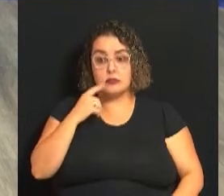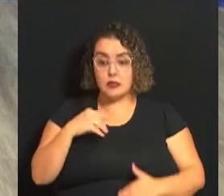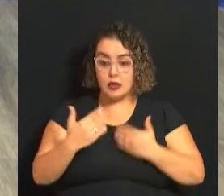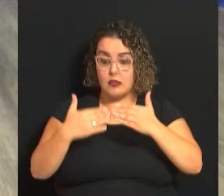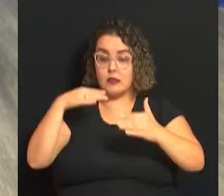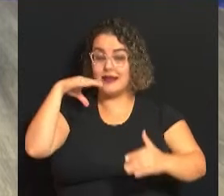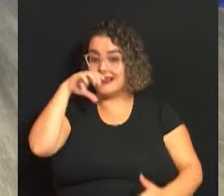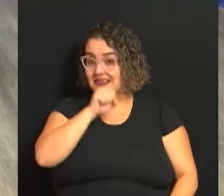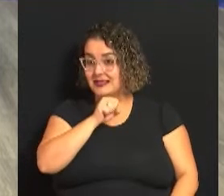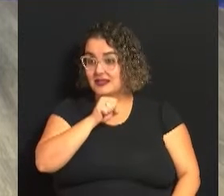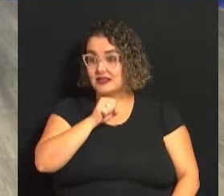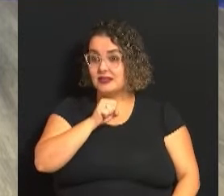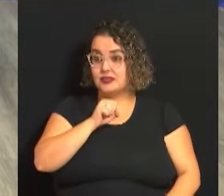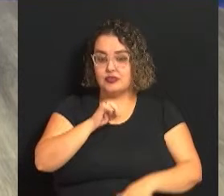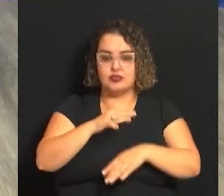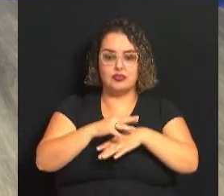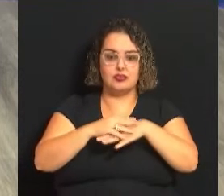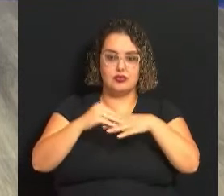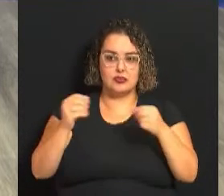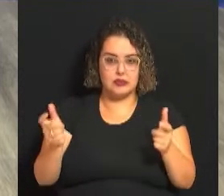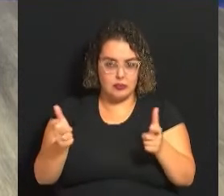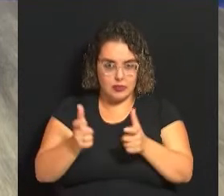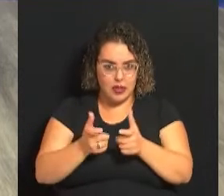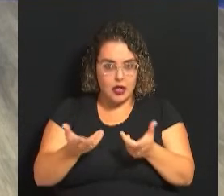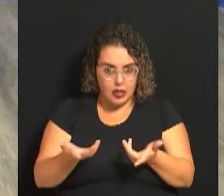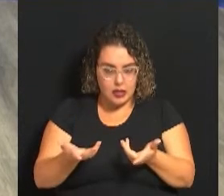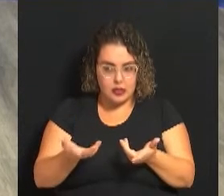né? As chances de cura ainda são pequenas.